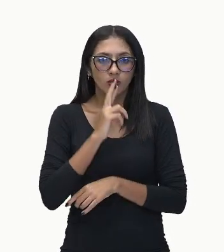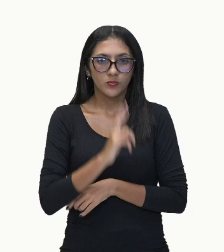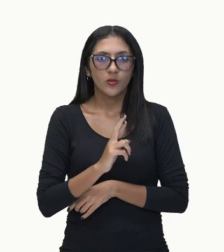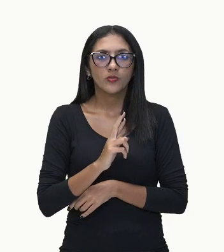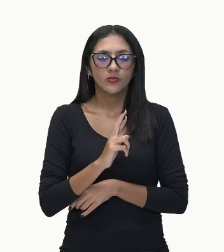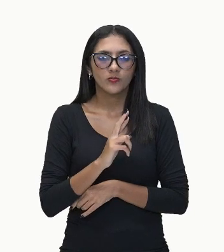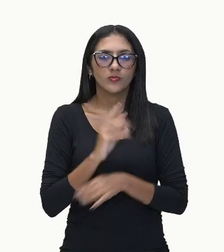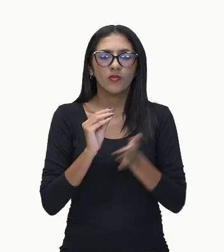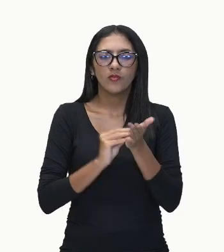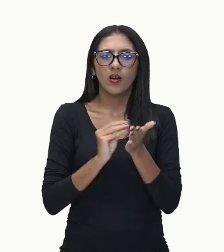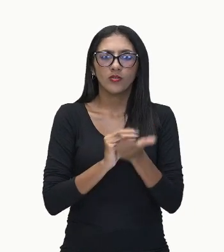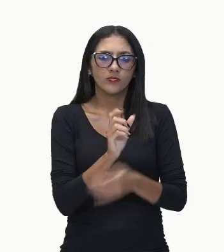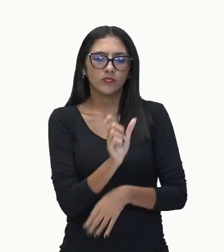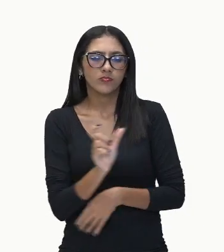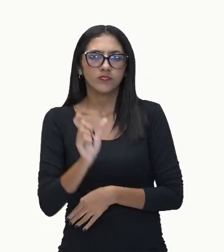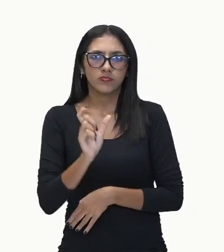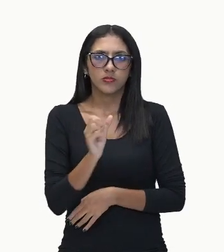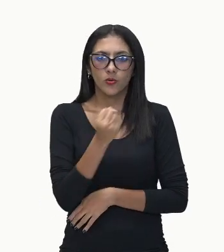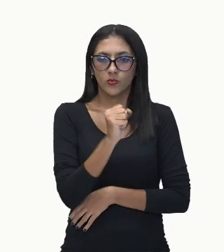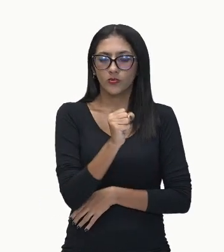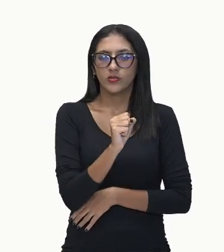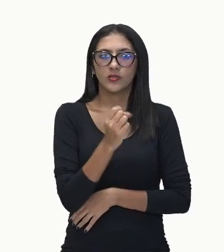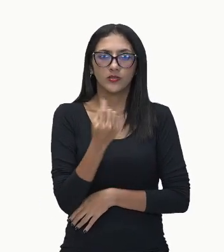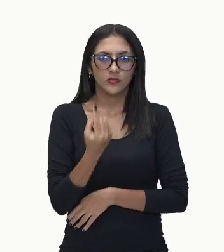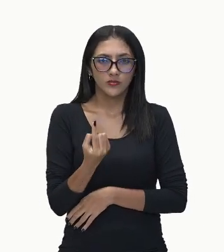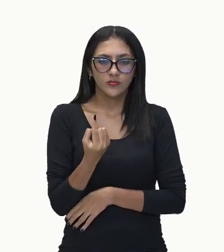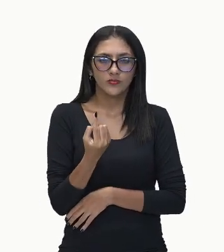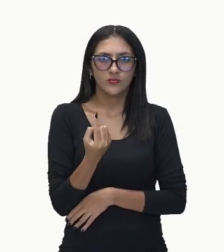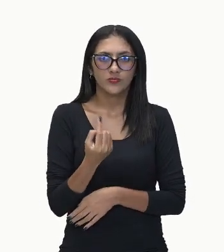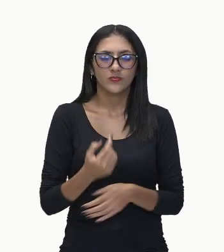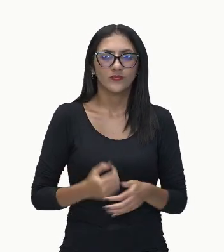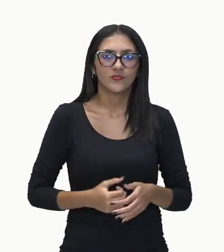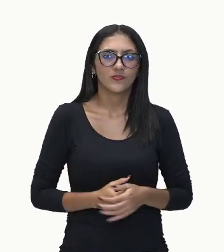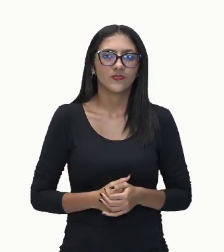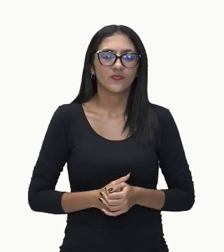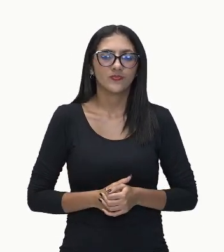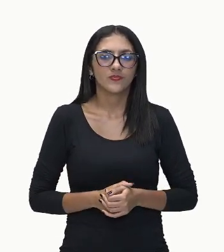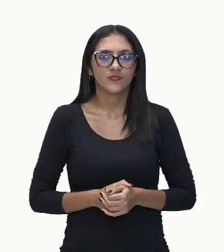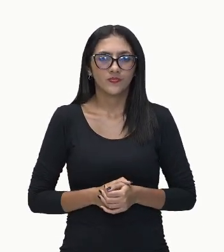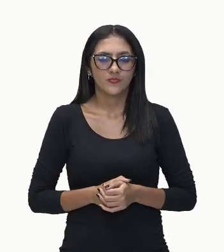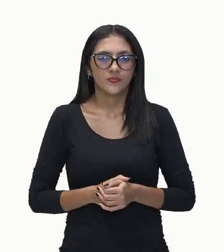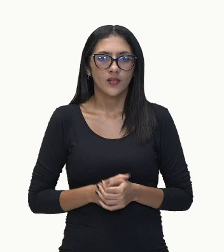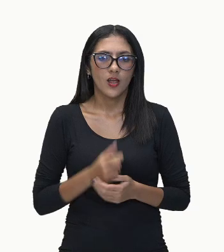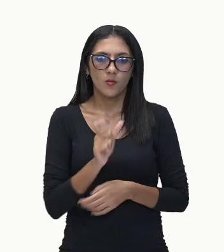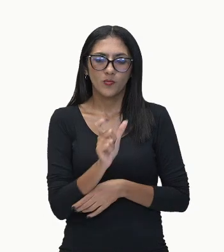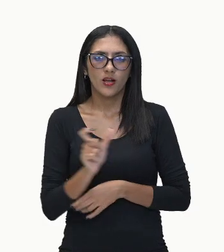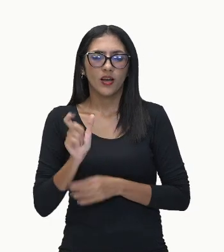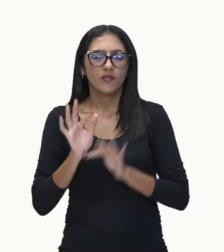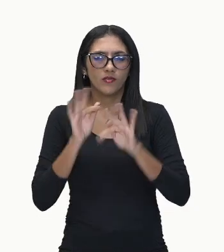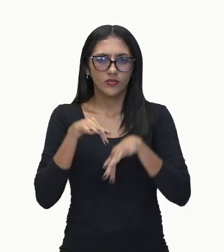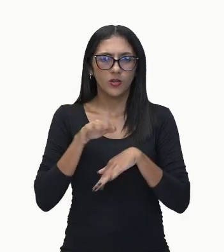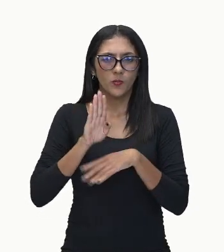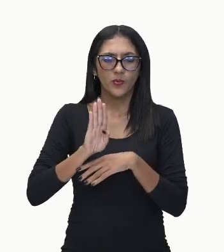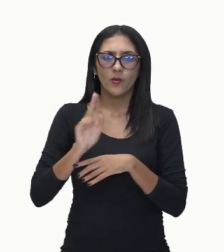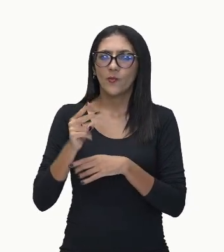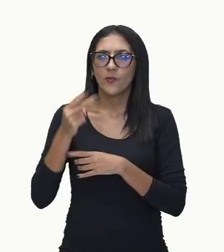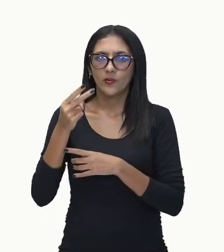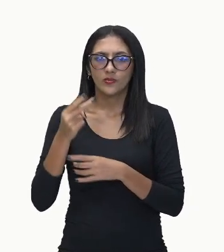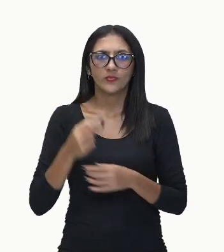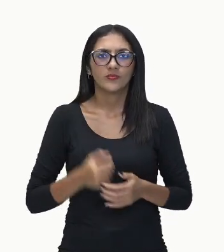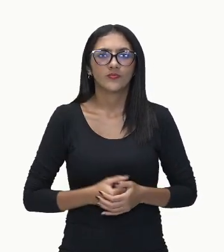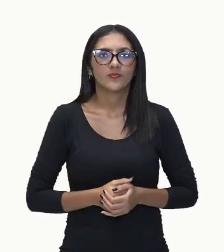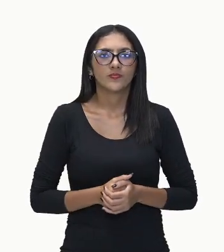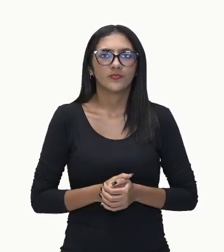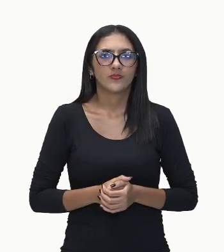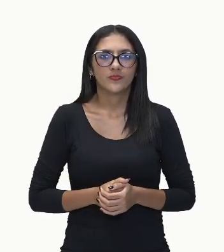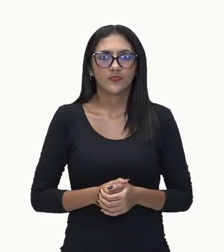ter termo ausente é o termo é o número 81 é a constante com o número com de valor 81